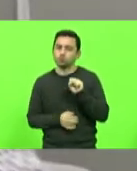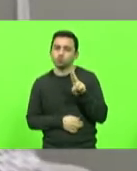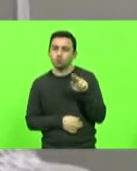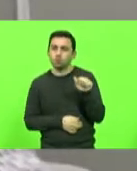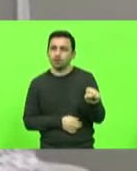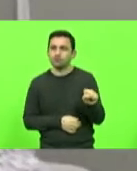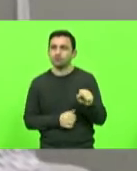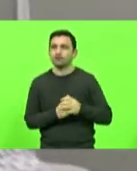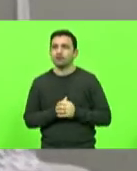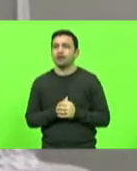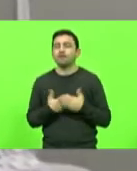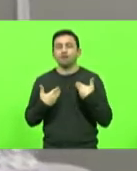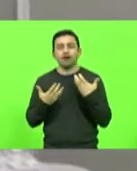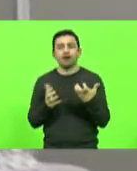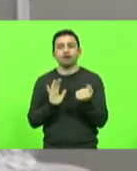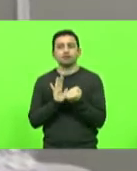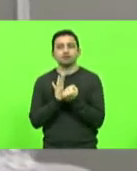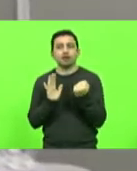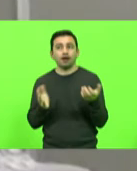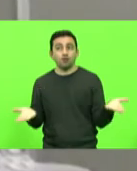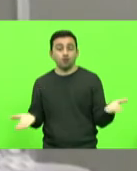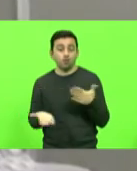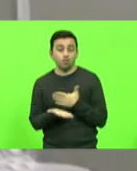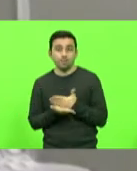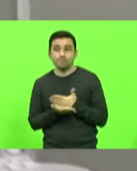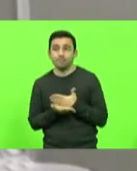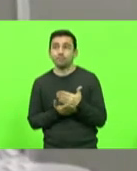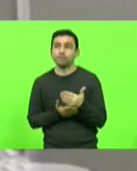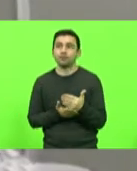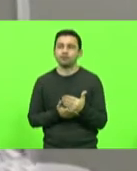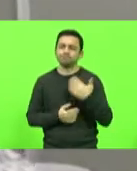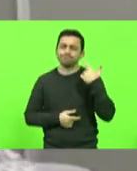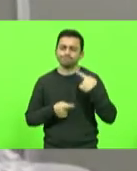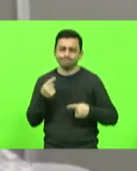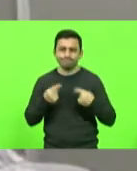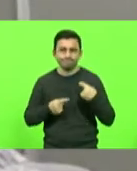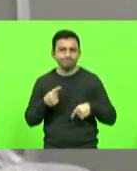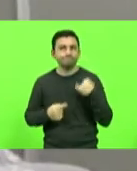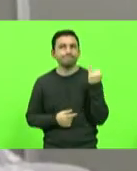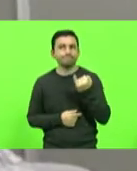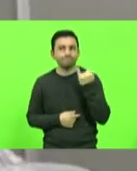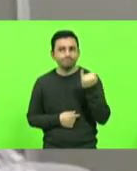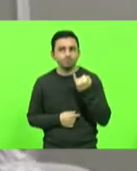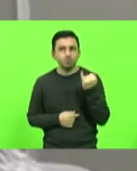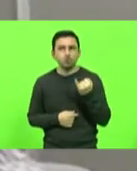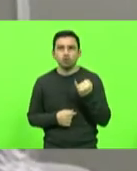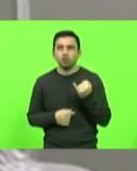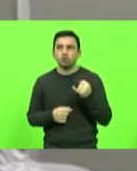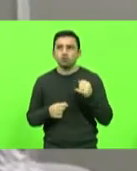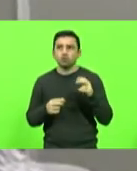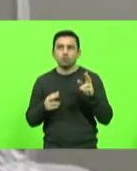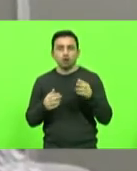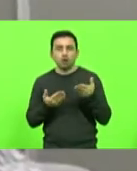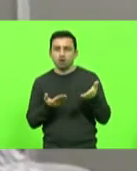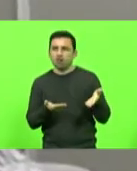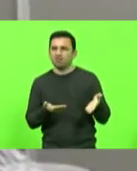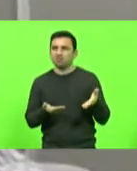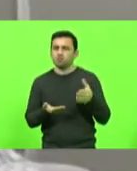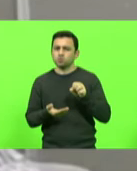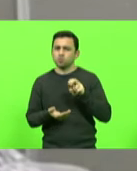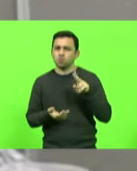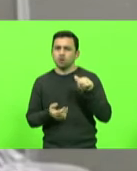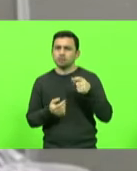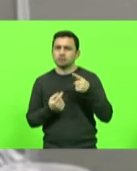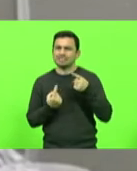Eu quero registrar inicialmente a importância desse debate. Nunca o SUAS foi tão ameaçado, e eu vislumbro como